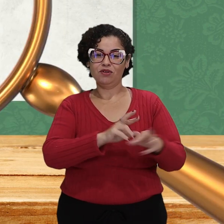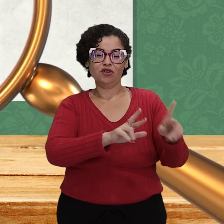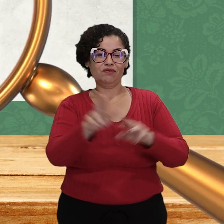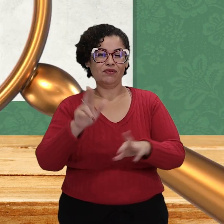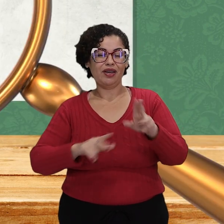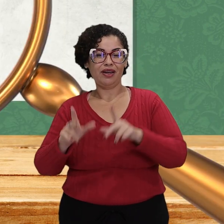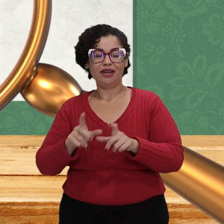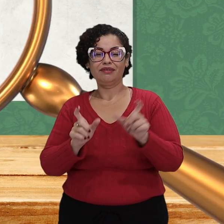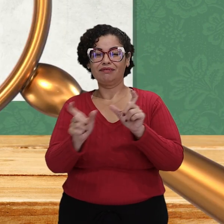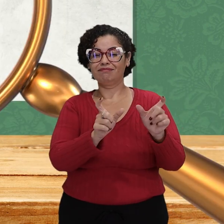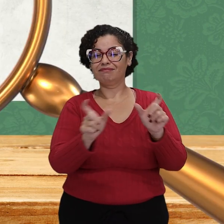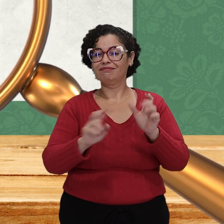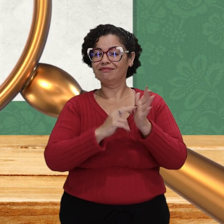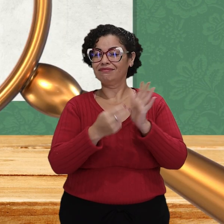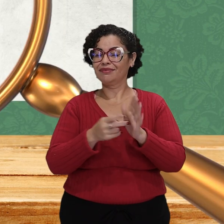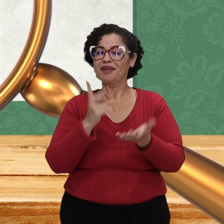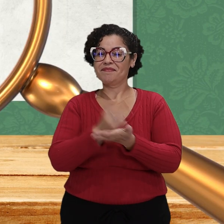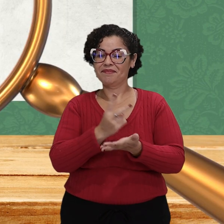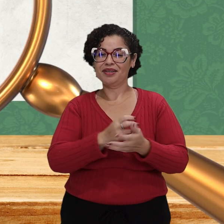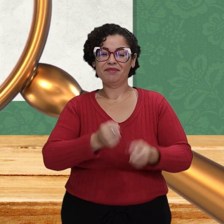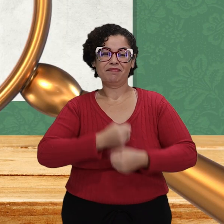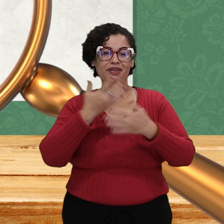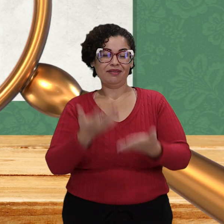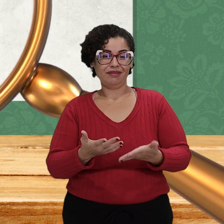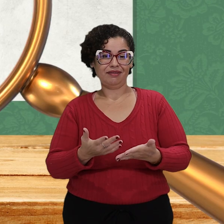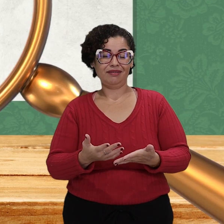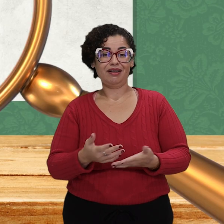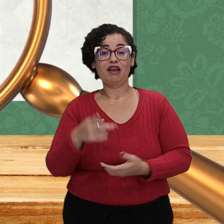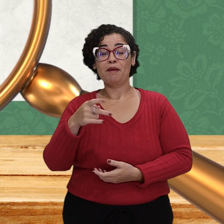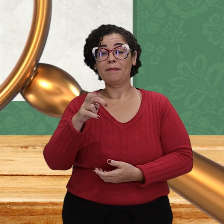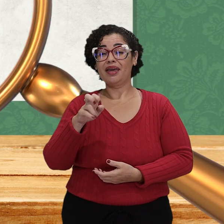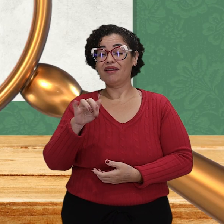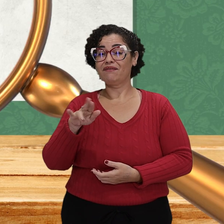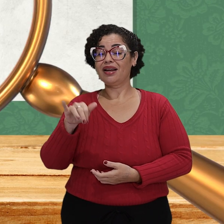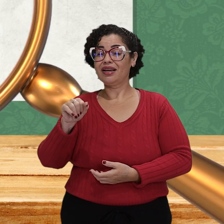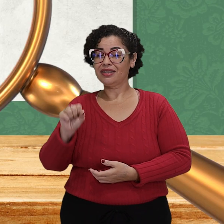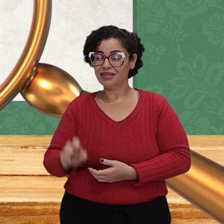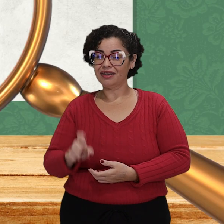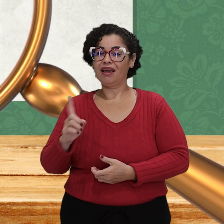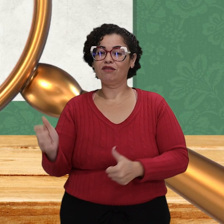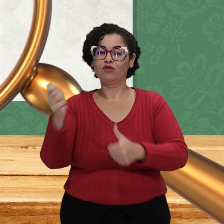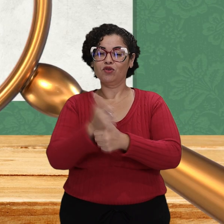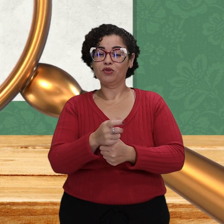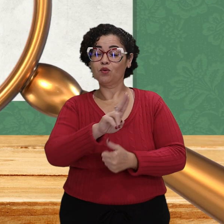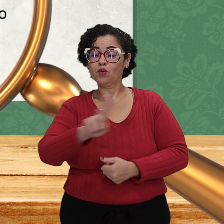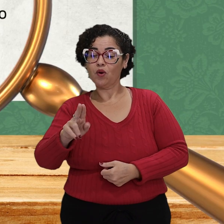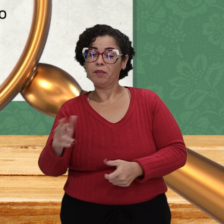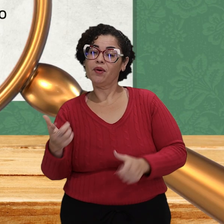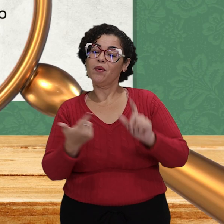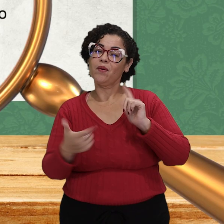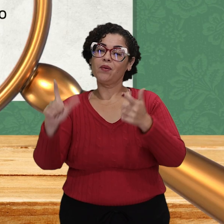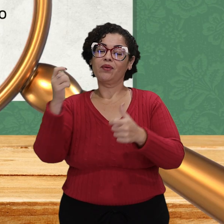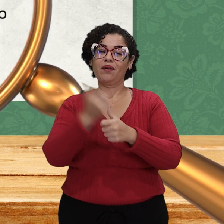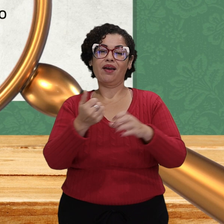de diferentes sentidos em uma mesma expressão. A perífrase é a substituição do nome